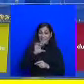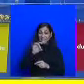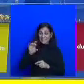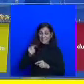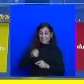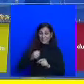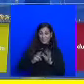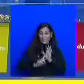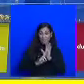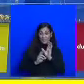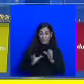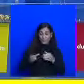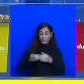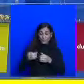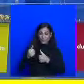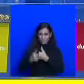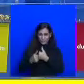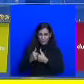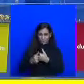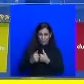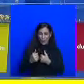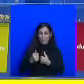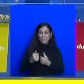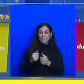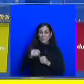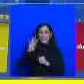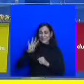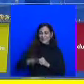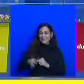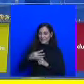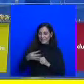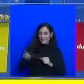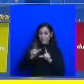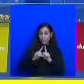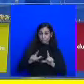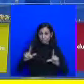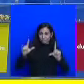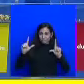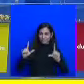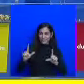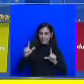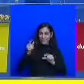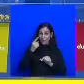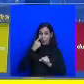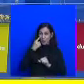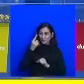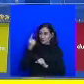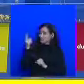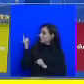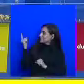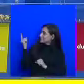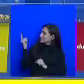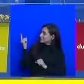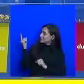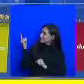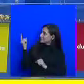número corresponde a um time de futebol, conforme a tabela de times exposta no nosso telão de LED.